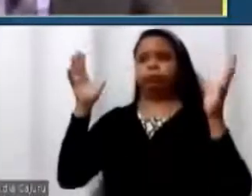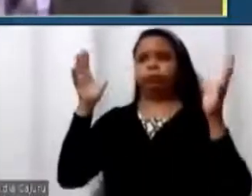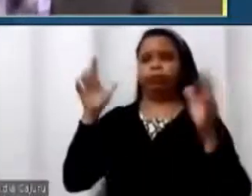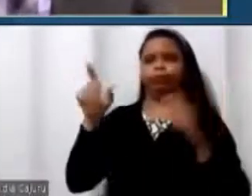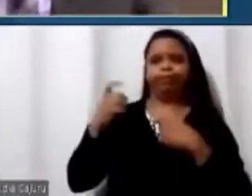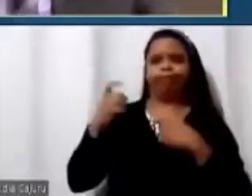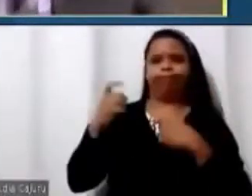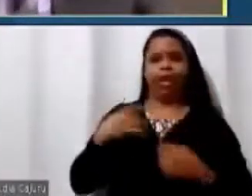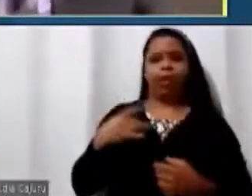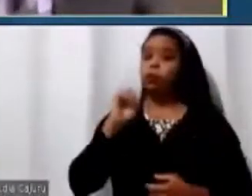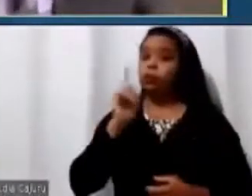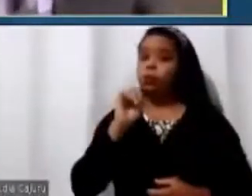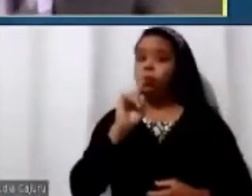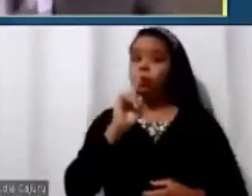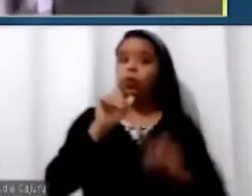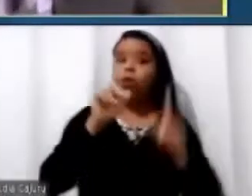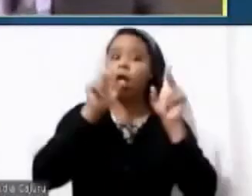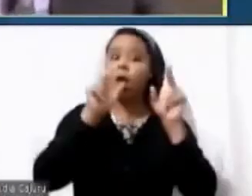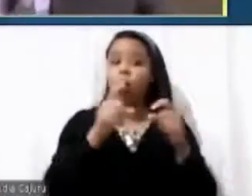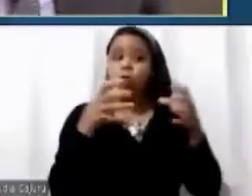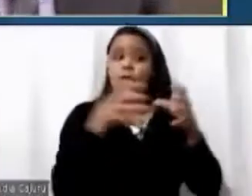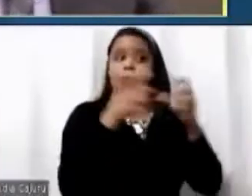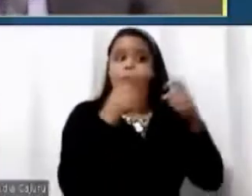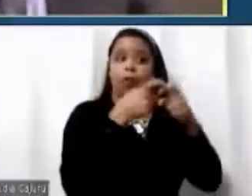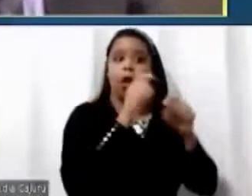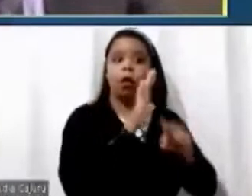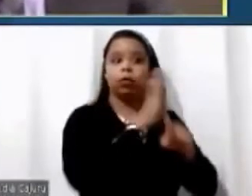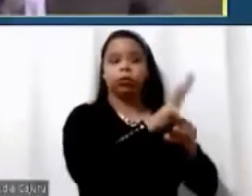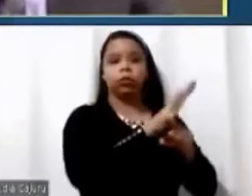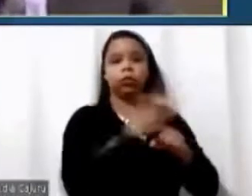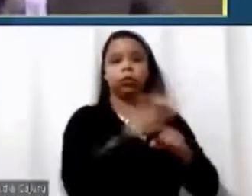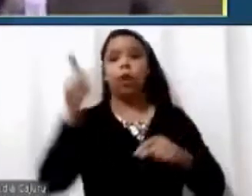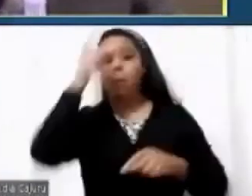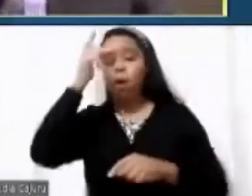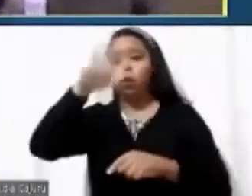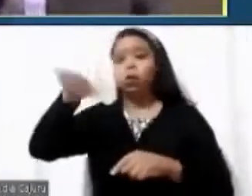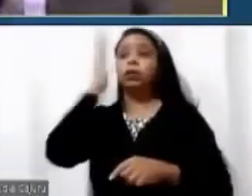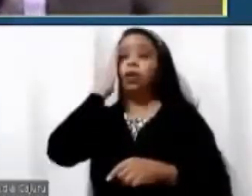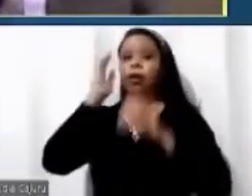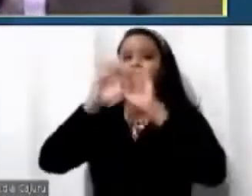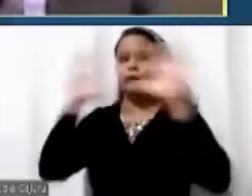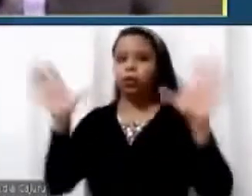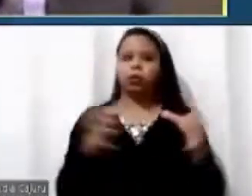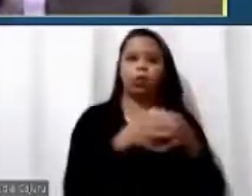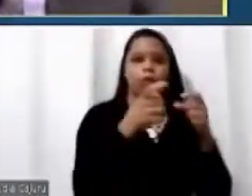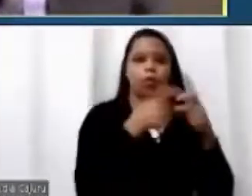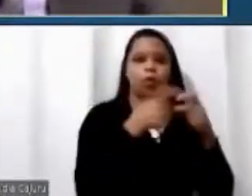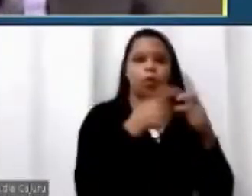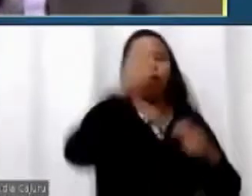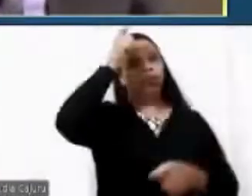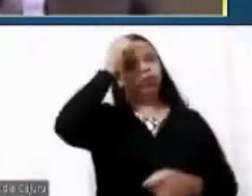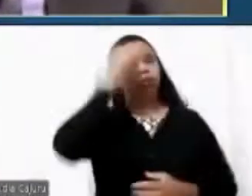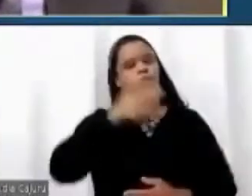isso como uma proteção. E, infelizmente, muitas vezes, o termo de consentimento livre esclarecido,